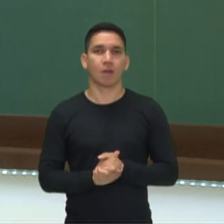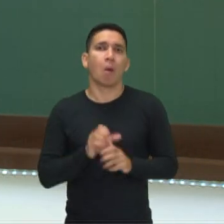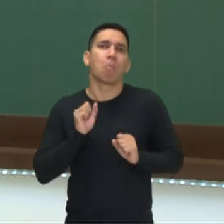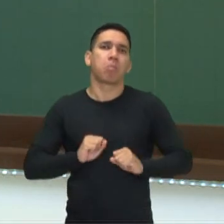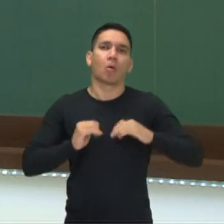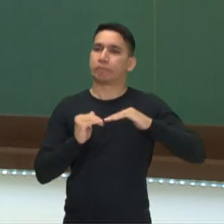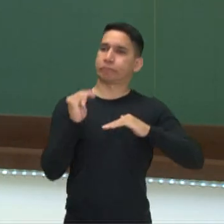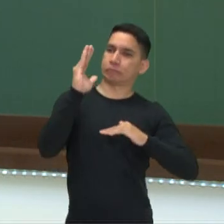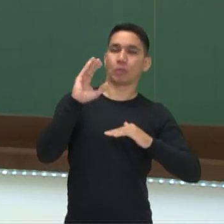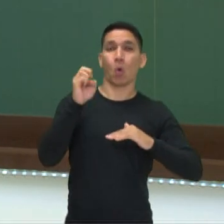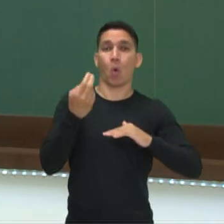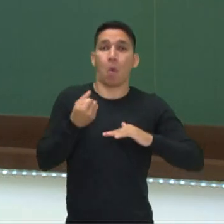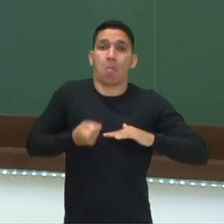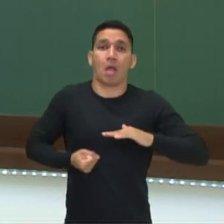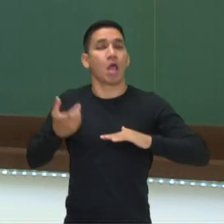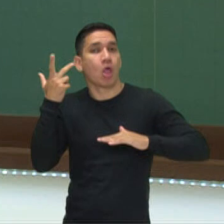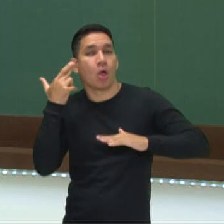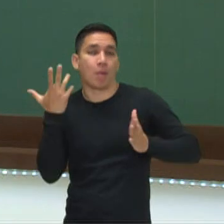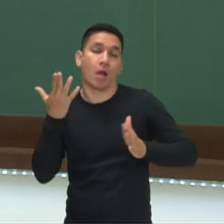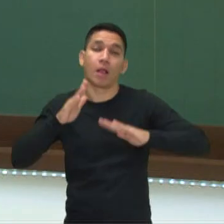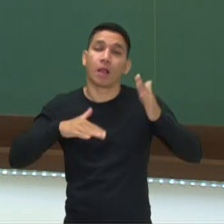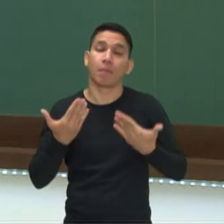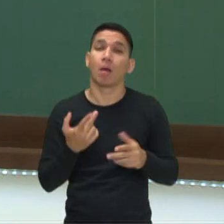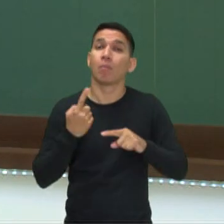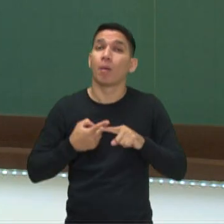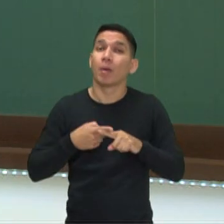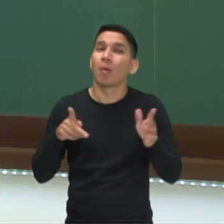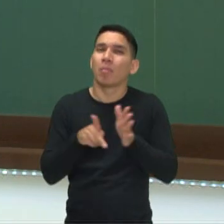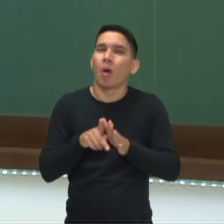peso normal, entendeu? Porque nós estamos trabalhando